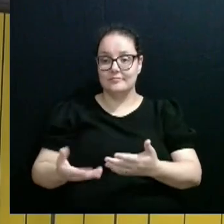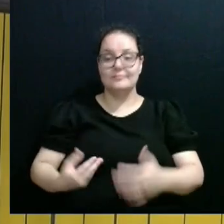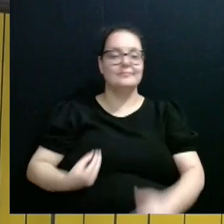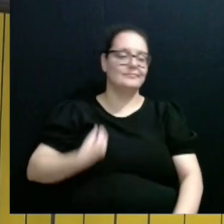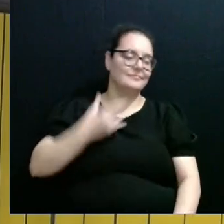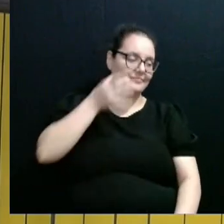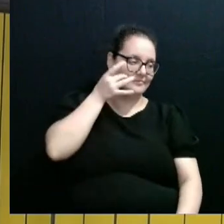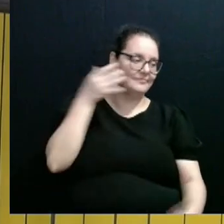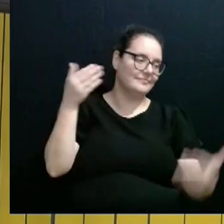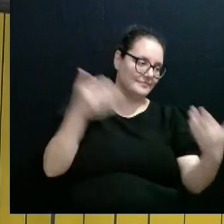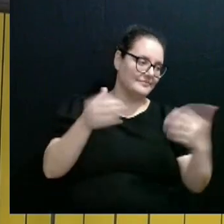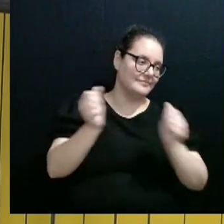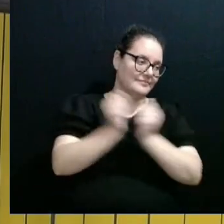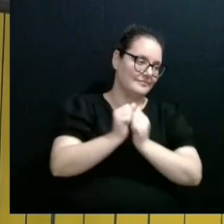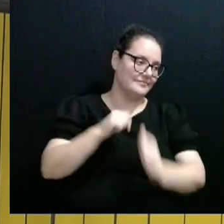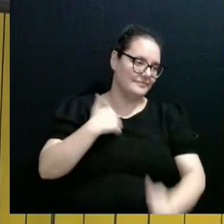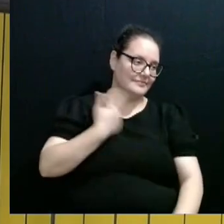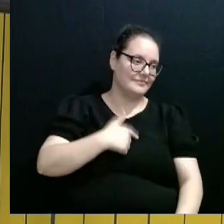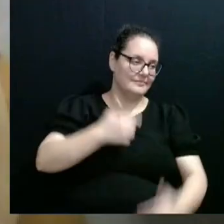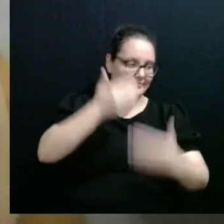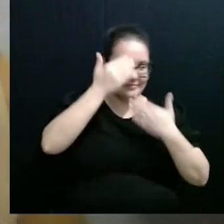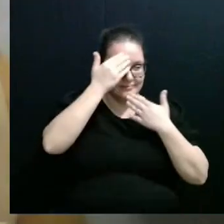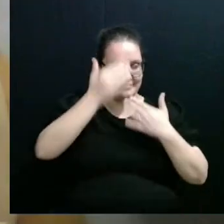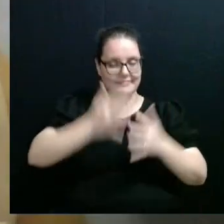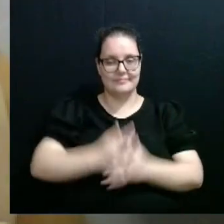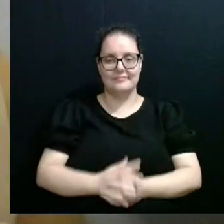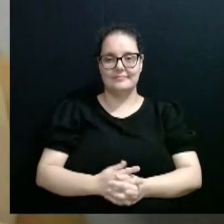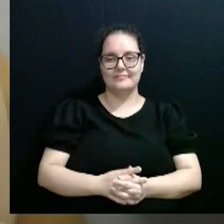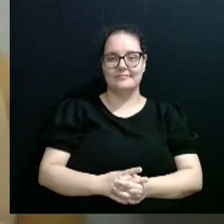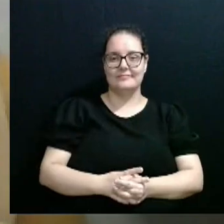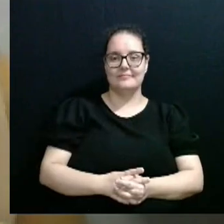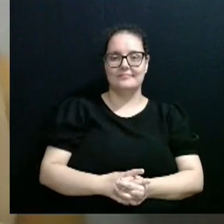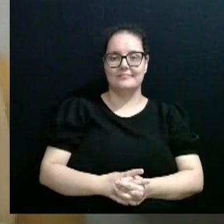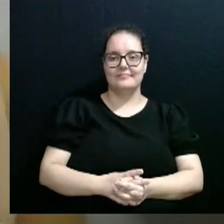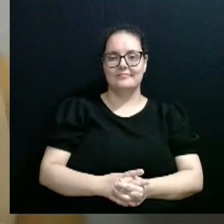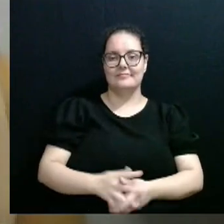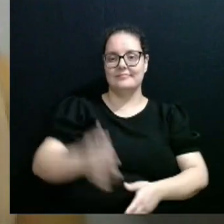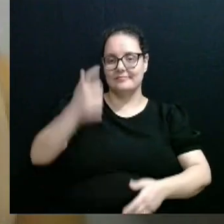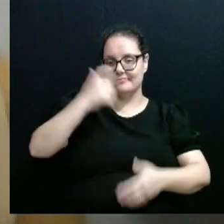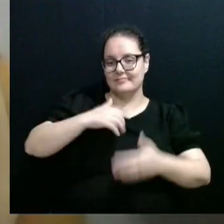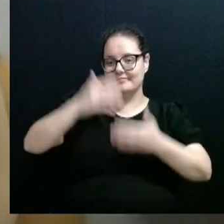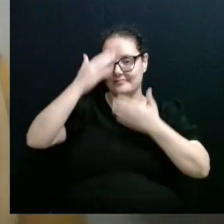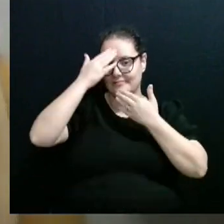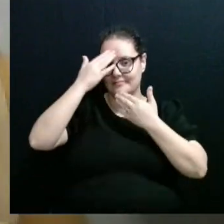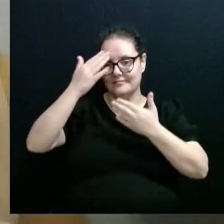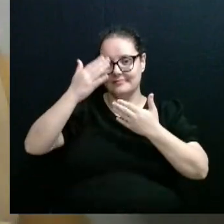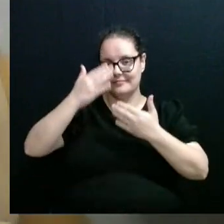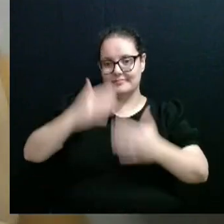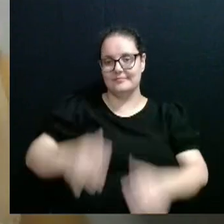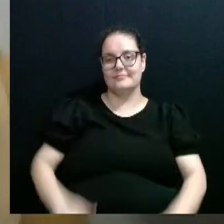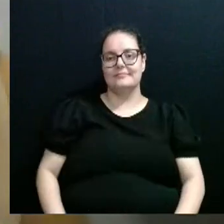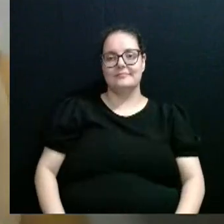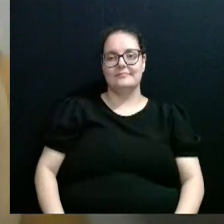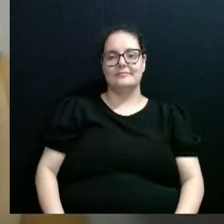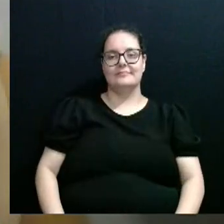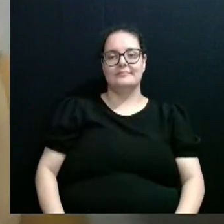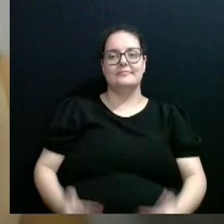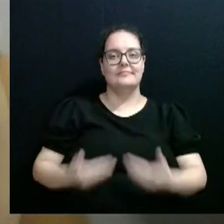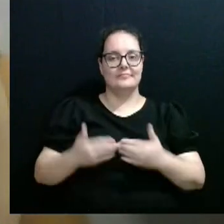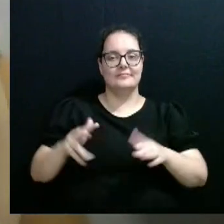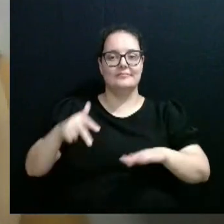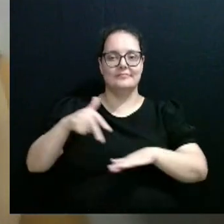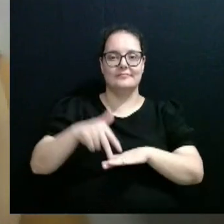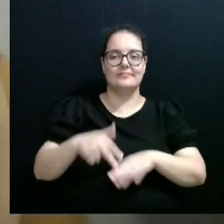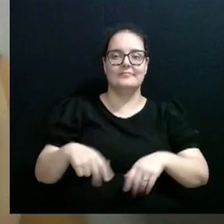a gente aqui hoje. Muito obrigada. Eu que agradeço, fico sempre à disposição, sempre que precisarem,